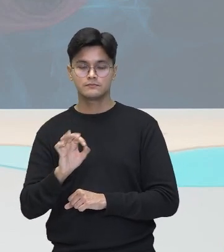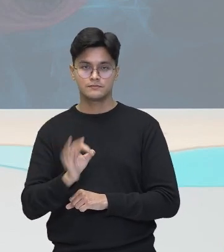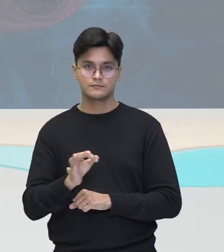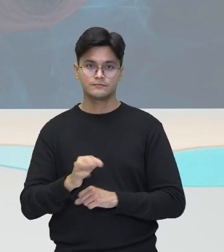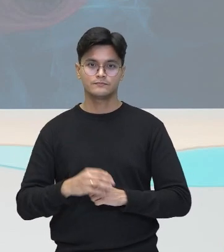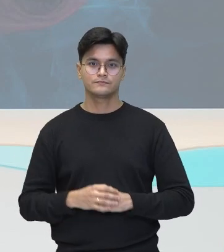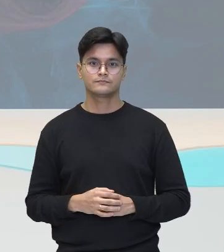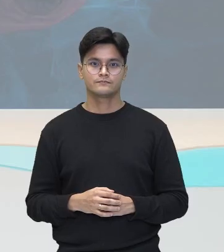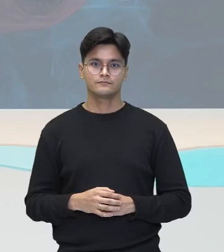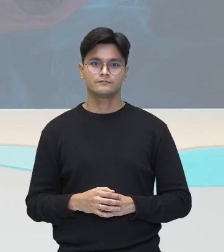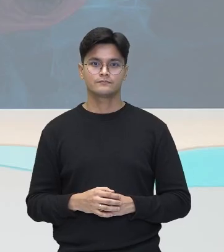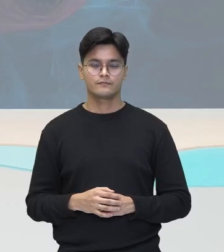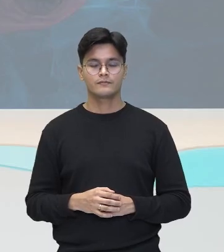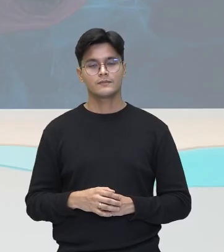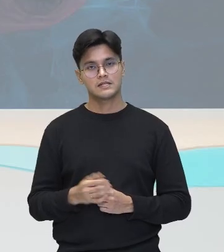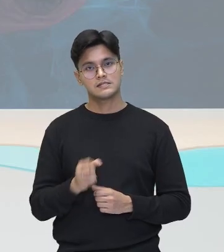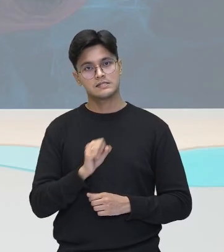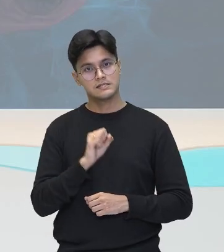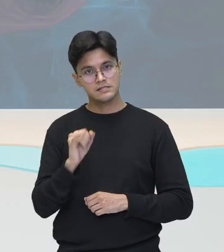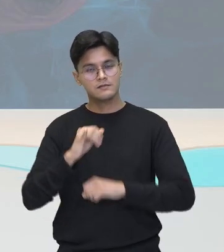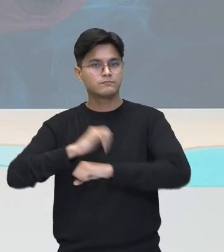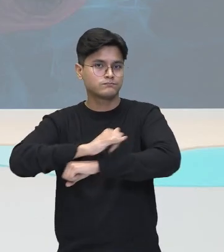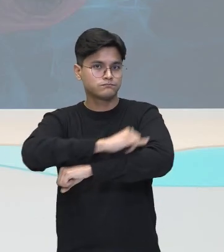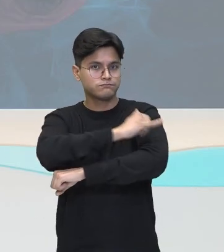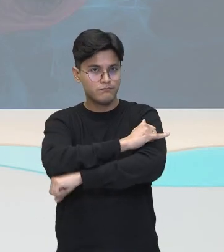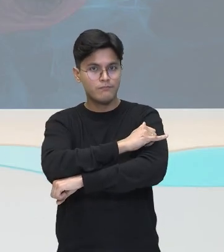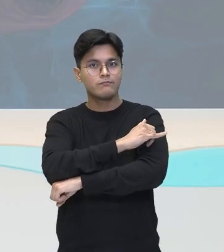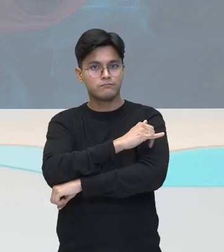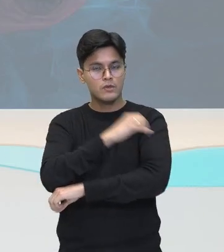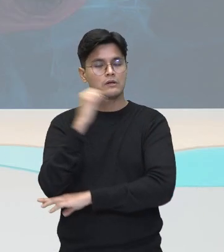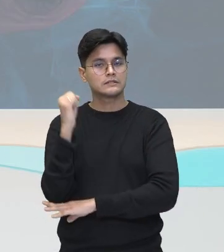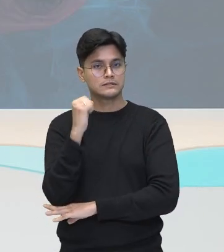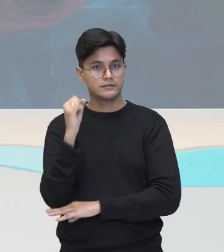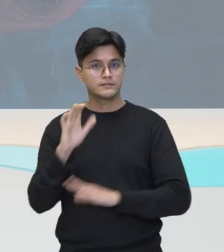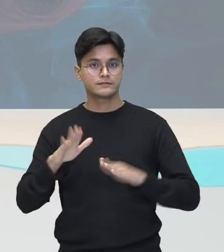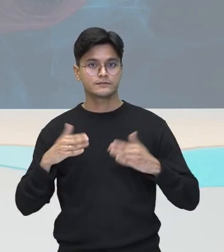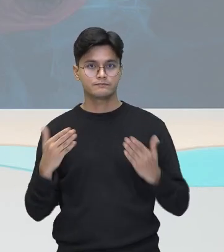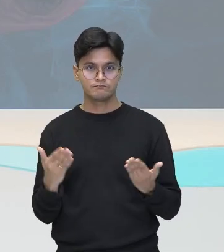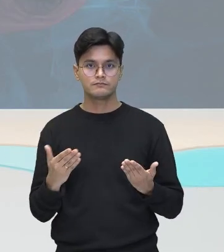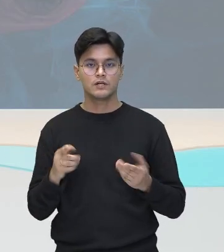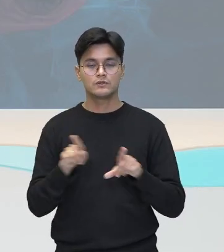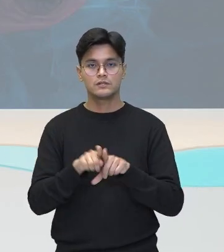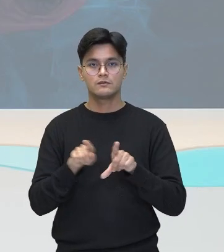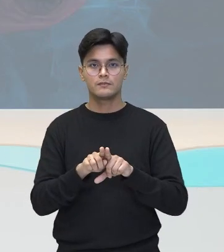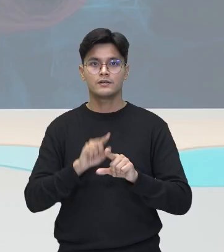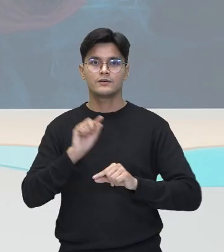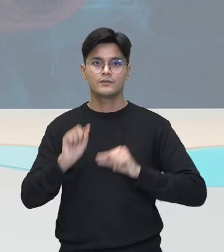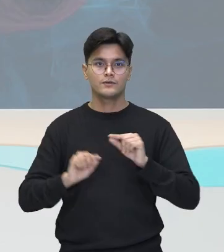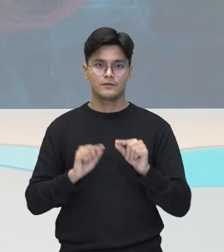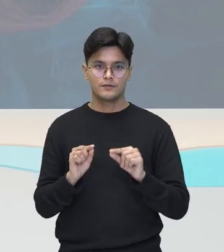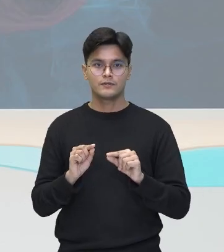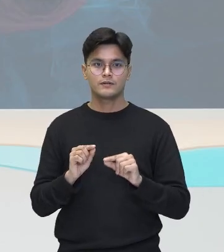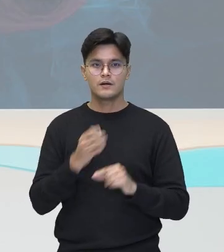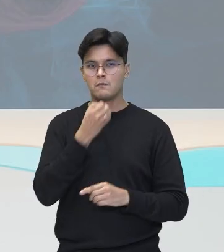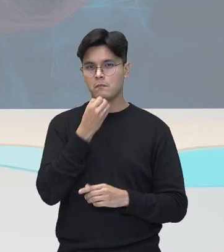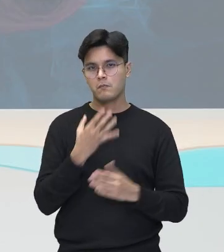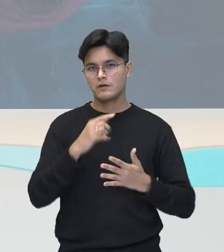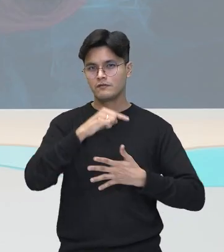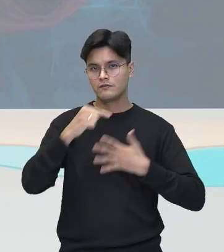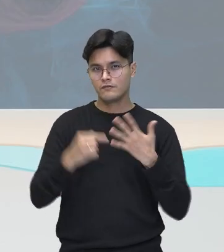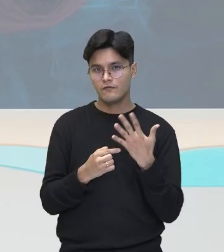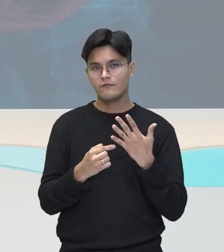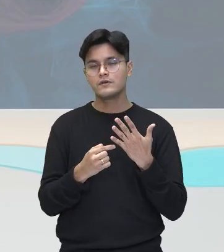ainda mais com um grau de obesidade elevado, ok? Tá bom? Prosseguindo, nós vamos ver também ali, ó, que apesar dos benefícios da atividade física